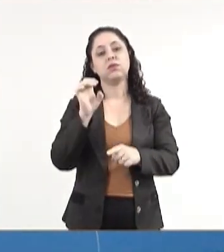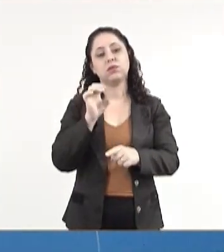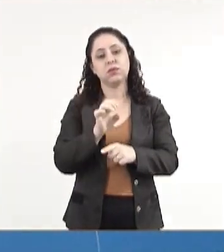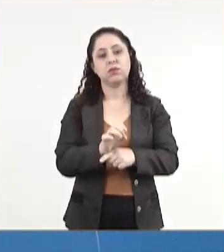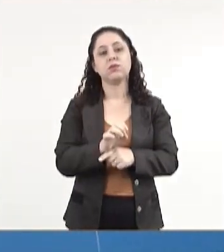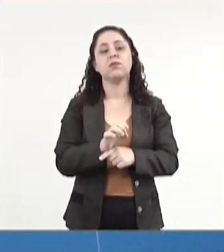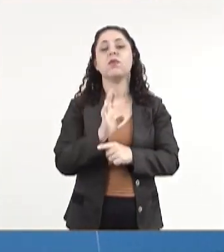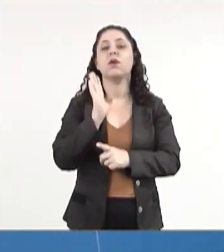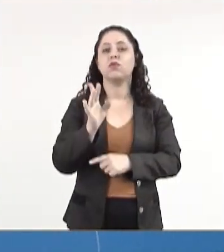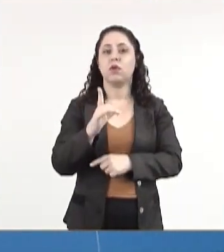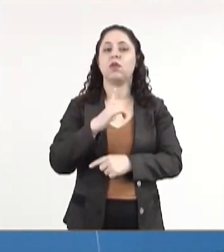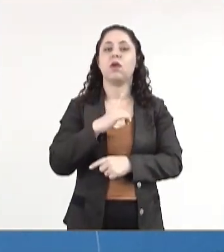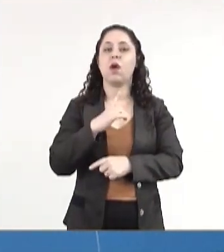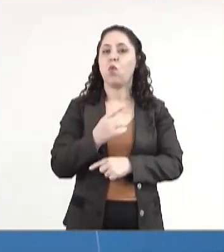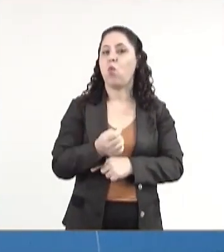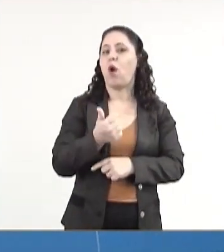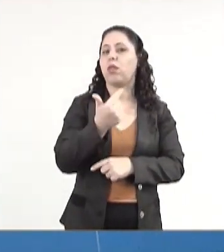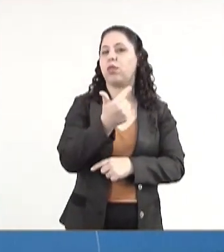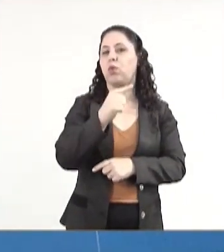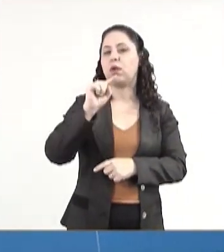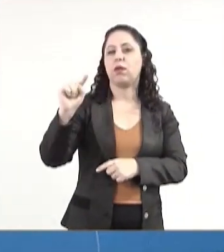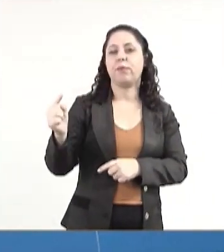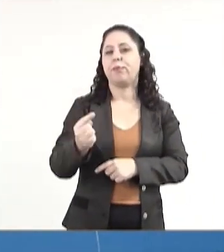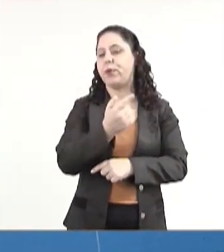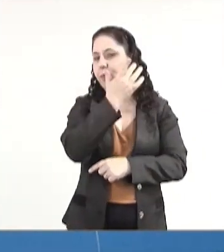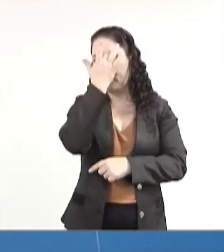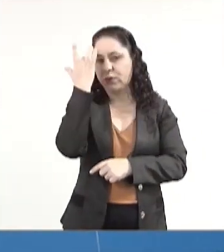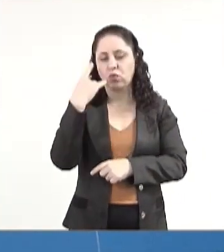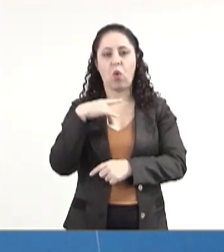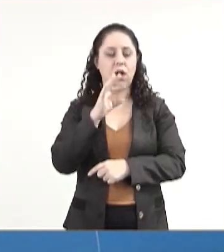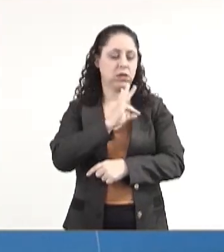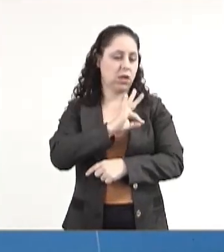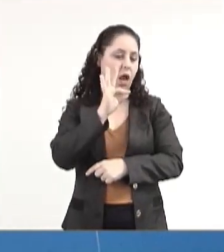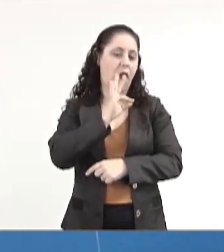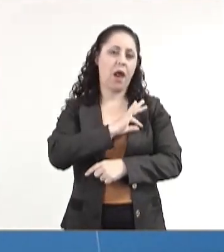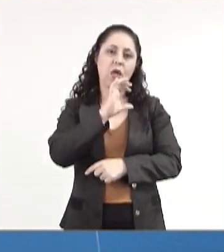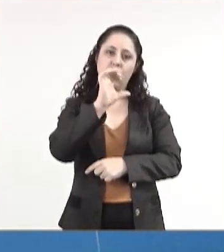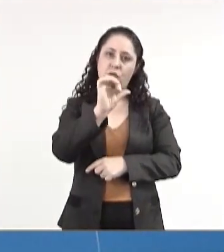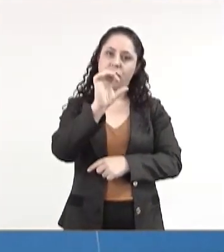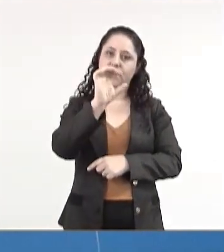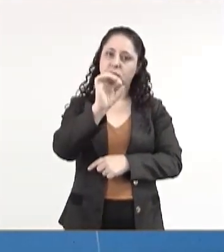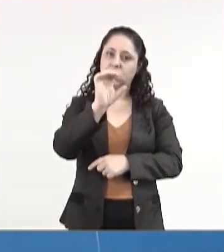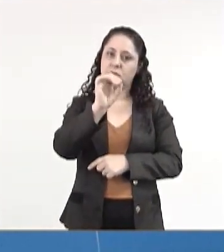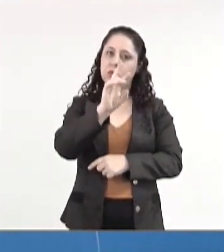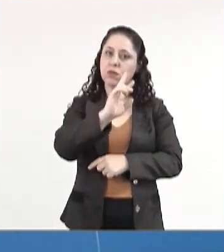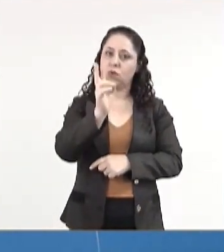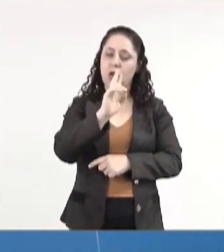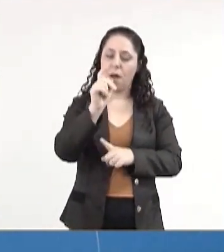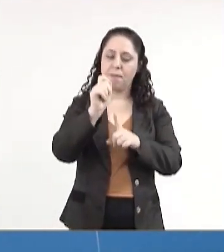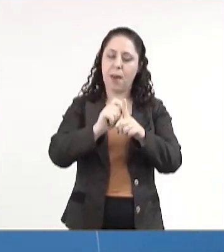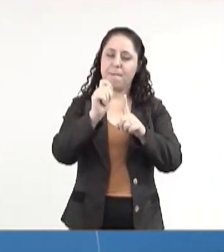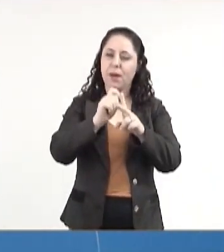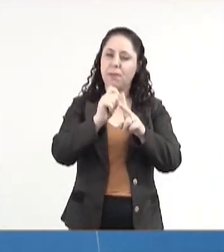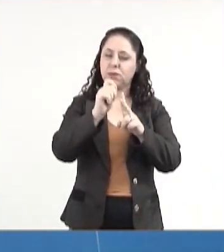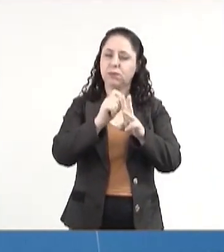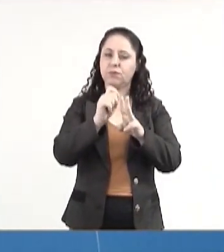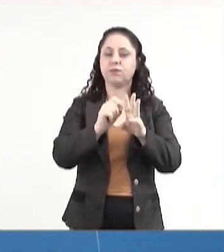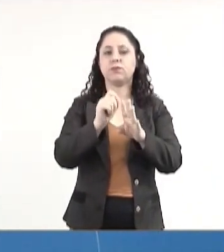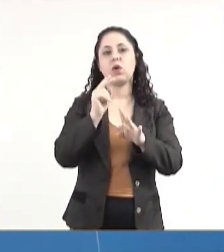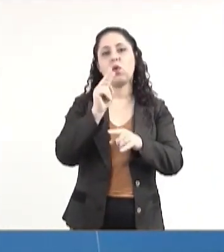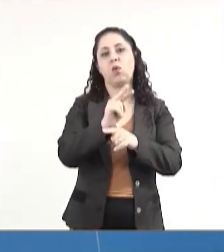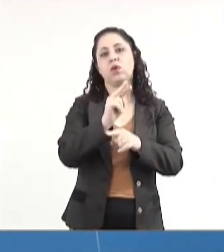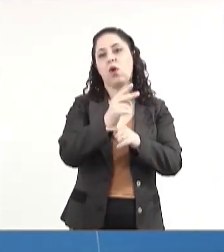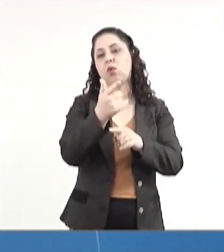Sul. Já temos quase 2.000 pessoas recebendo R$900 por mês